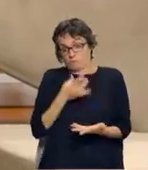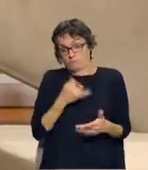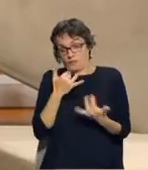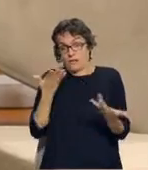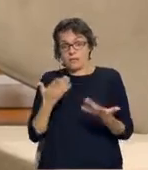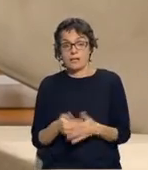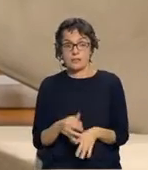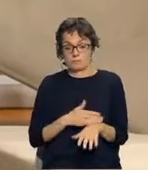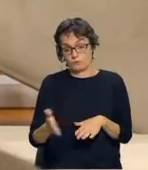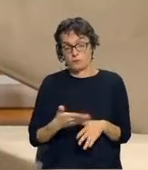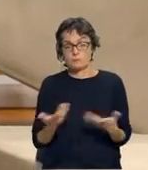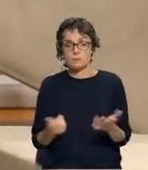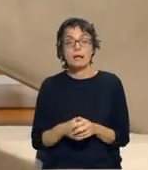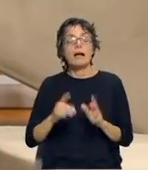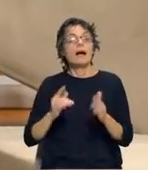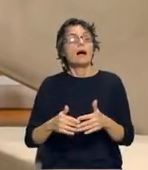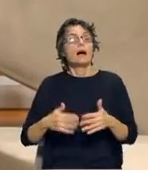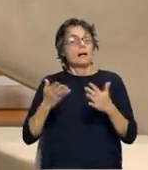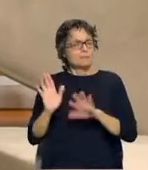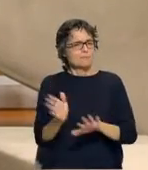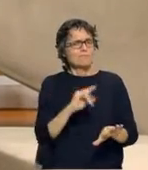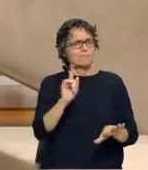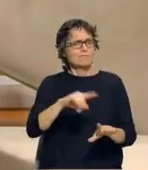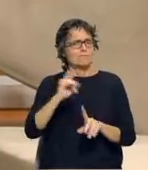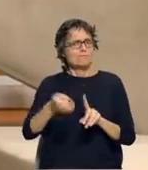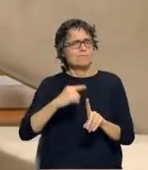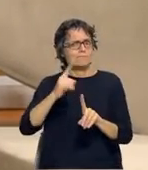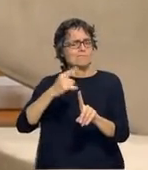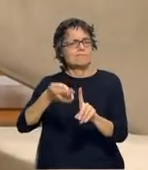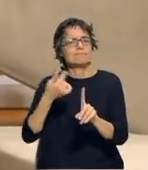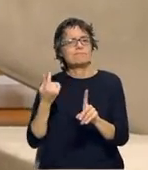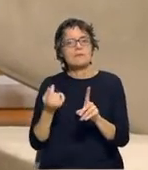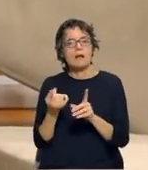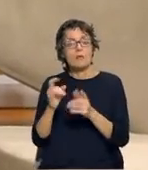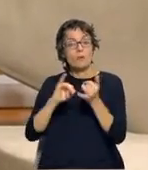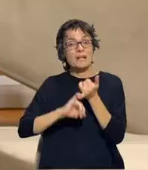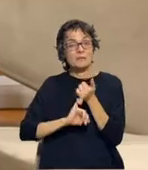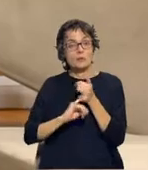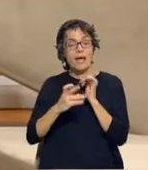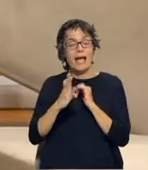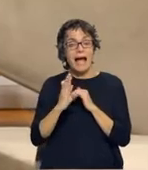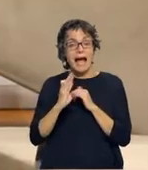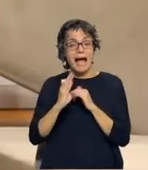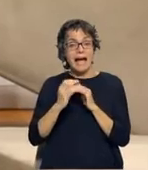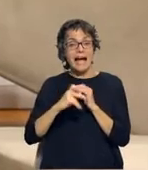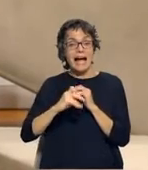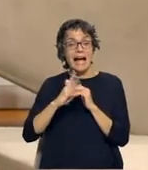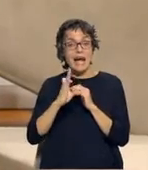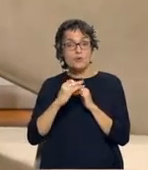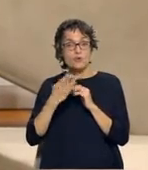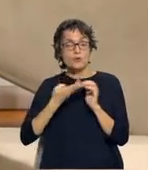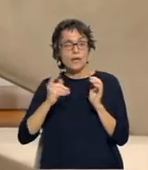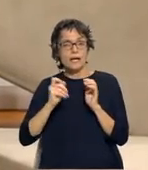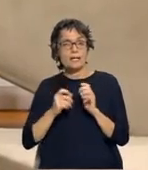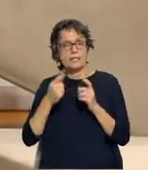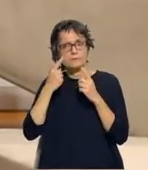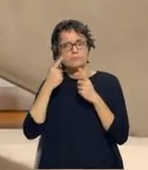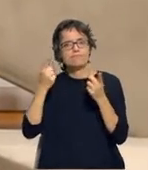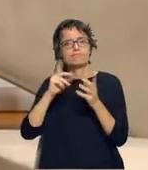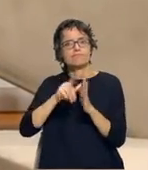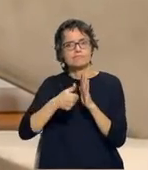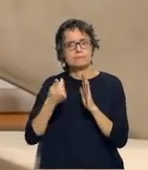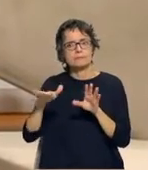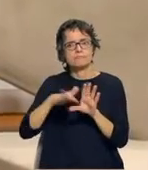Todos os anos, a Associação Ajudaris lança um desafio criativo e convida crianças e jovens de escolas públicas e privadas de todo o país